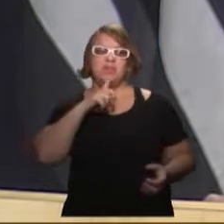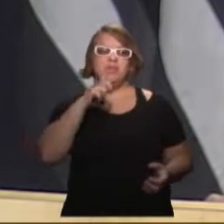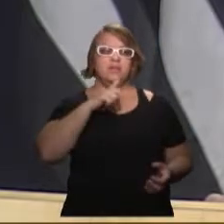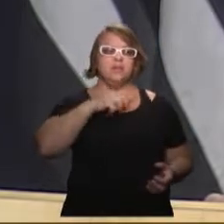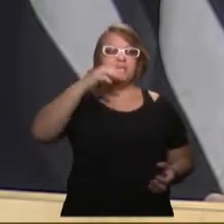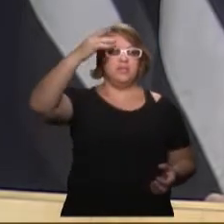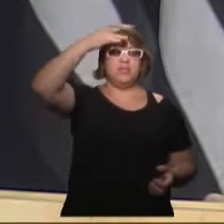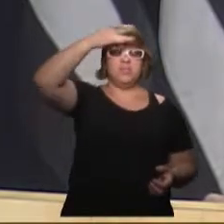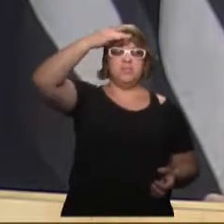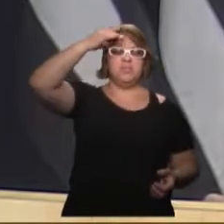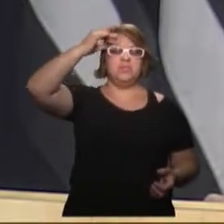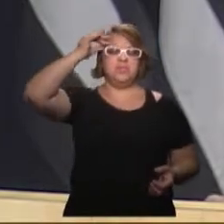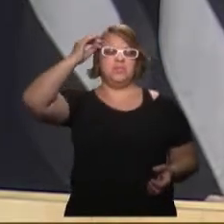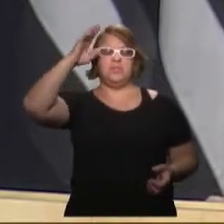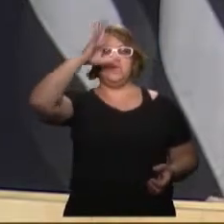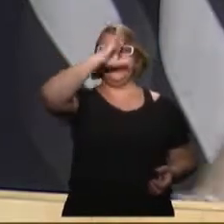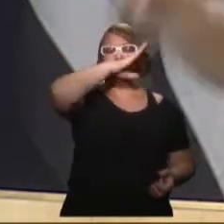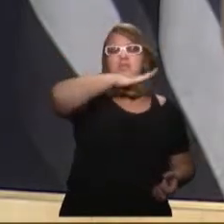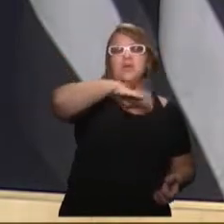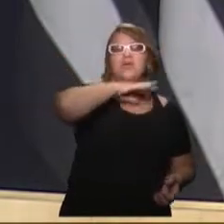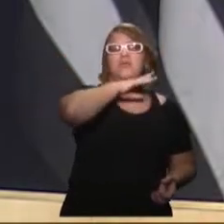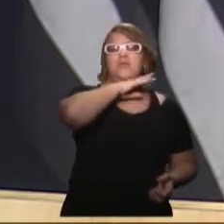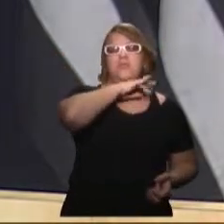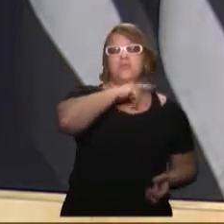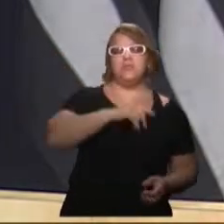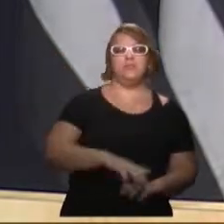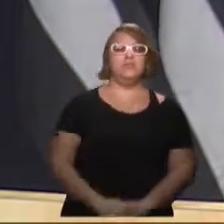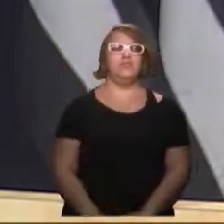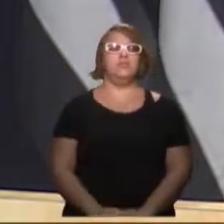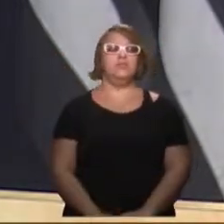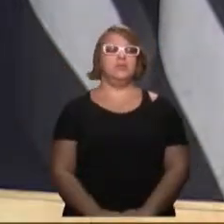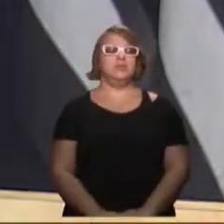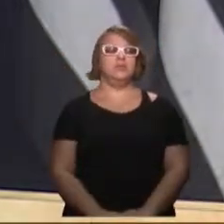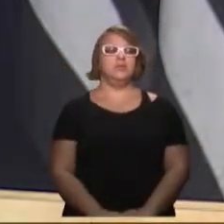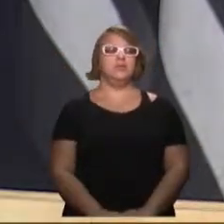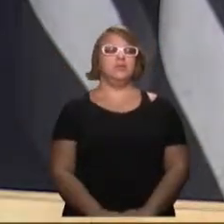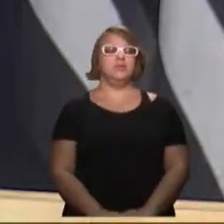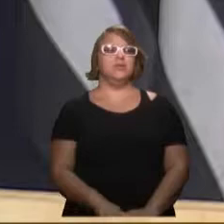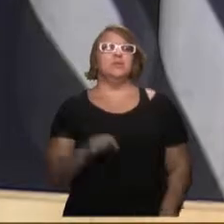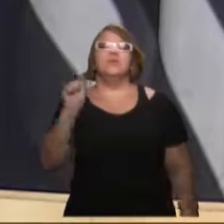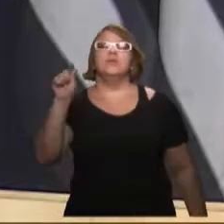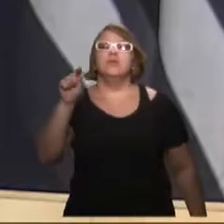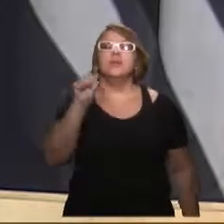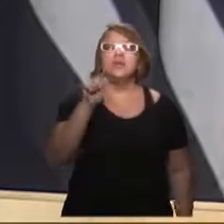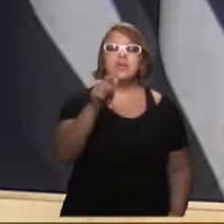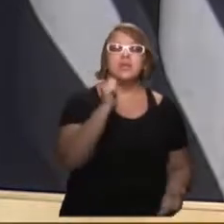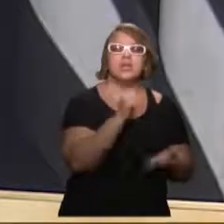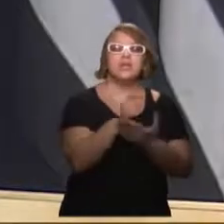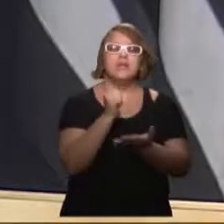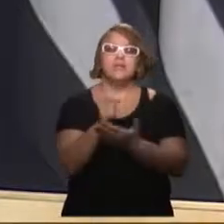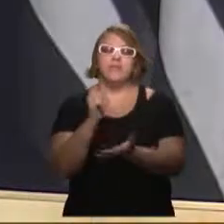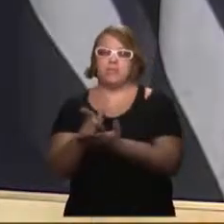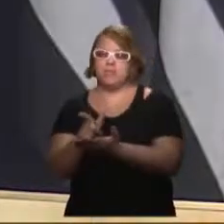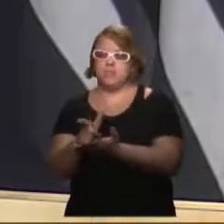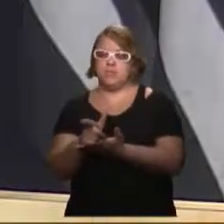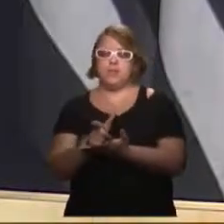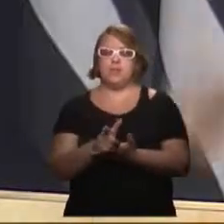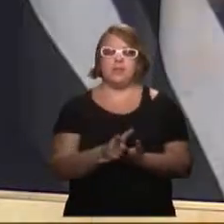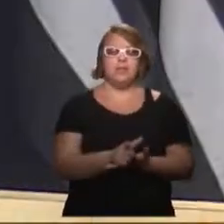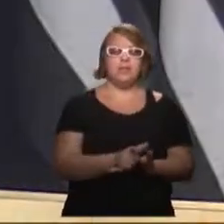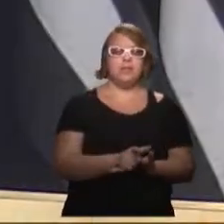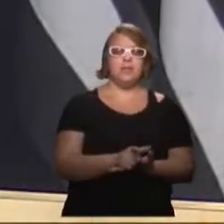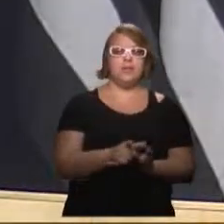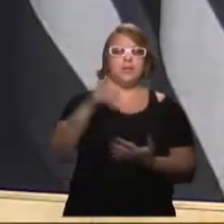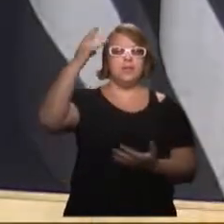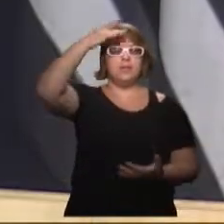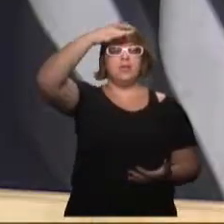vai pagar a conta desse concurso é o taubatiano. Porque vem nego de fora e vai comprovar que não tem.